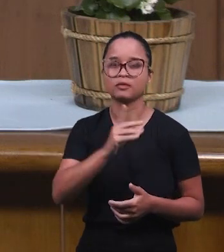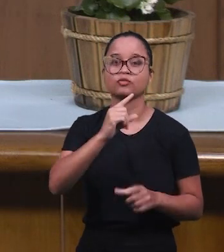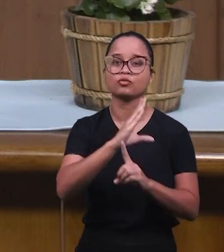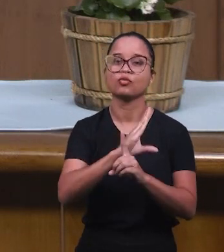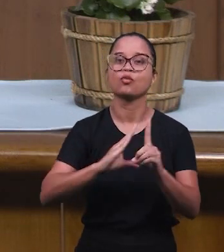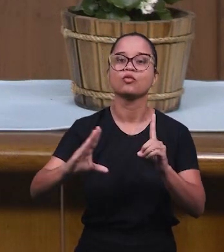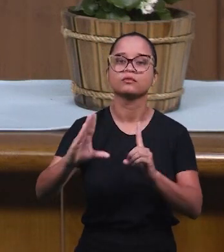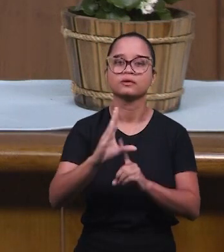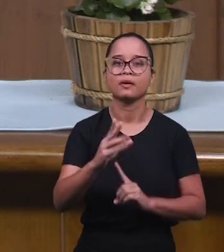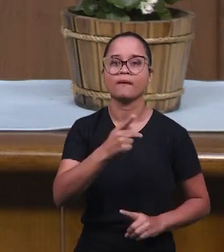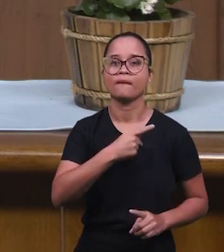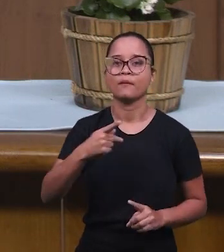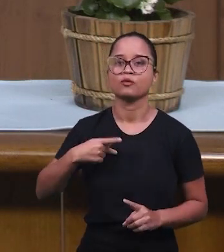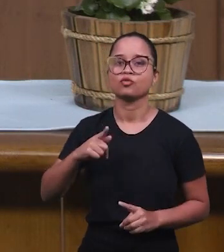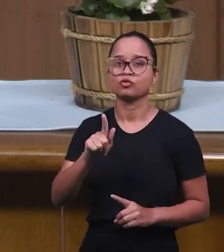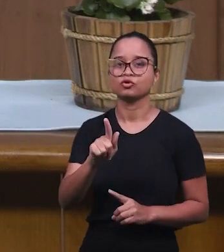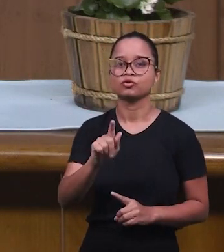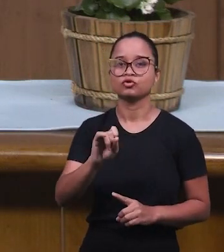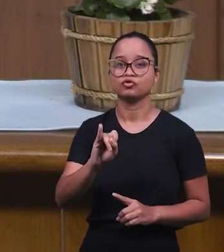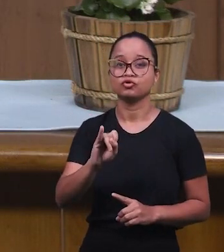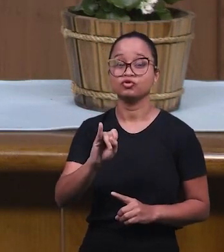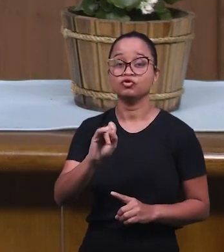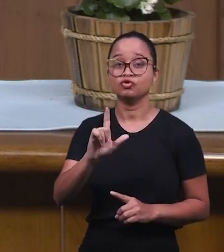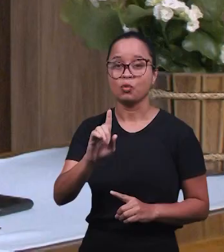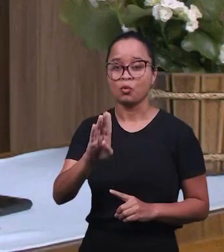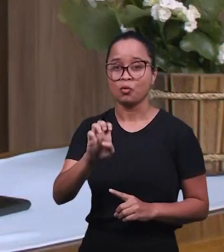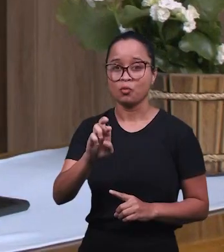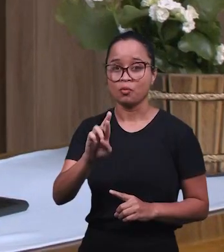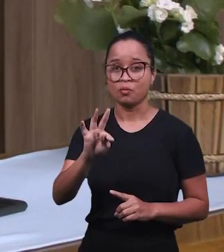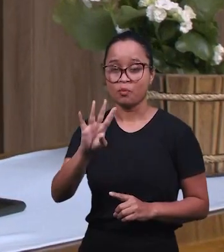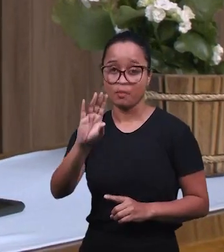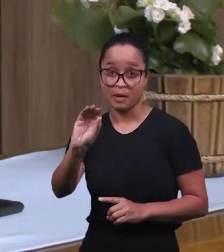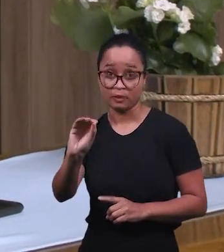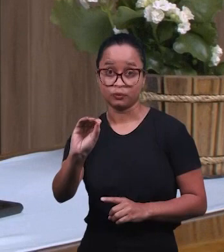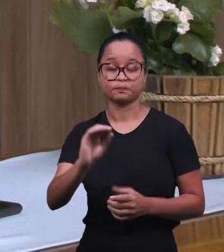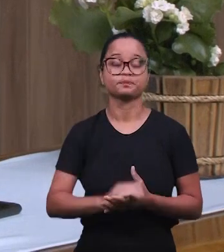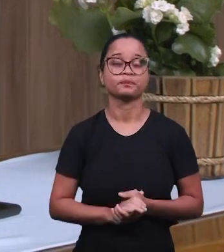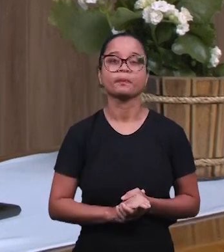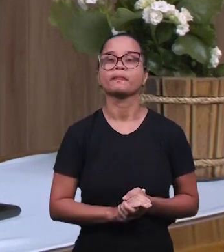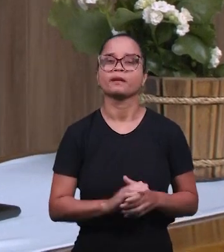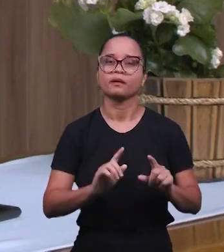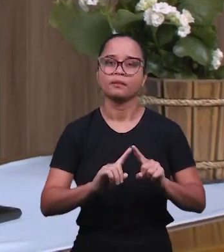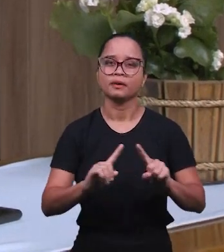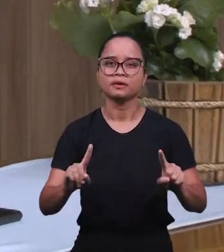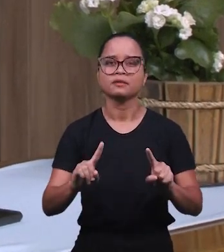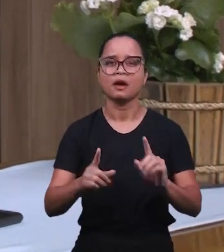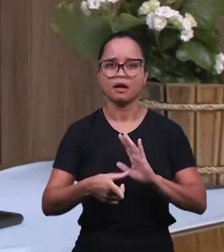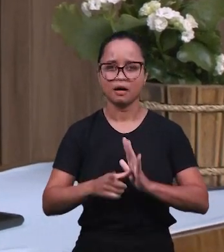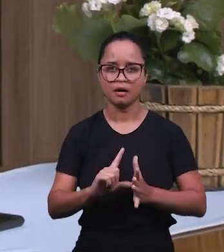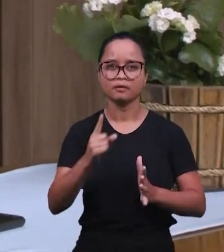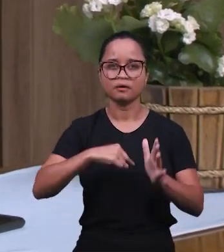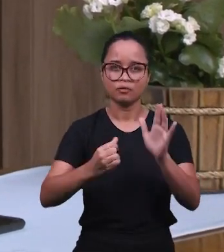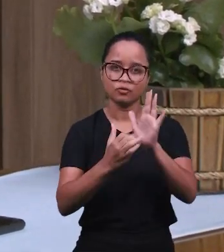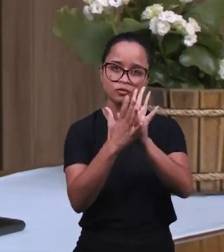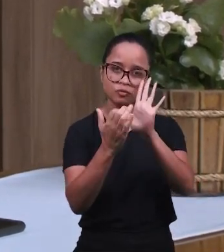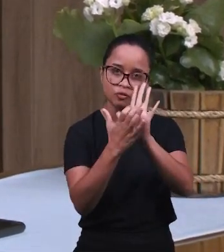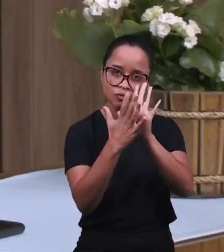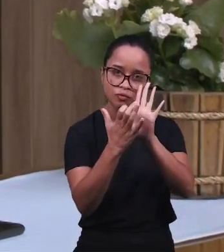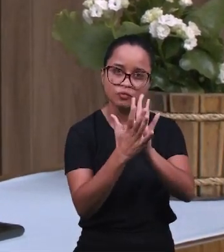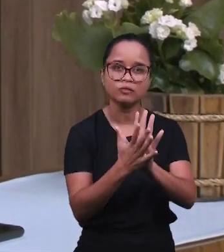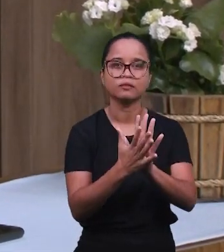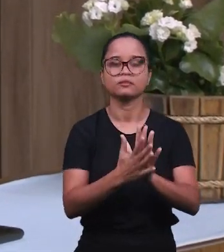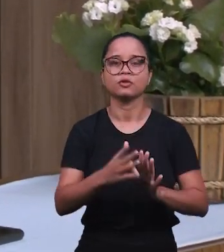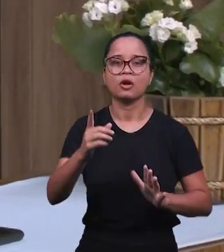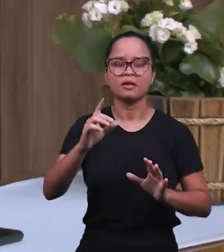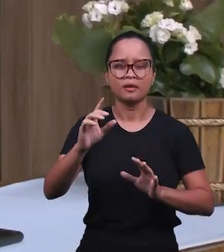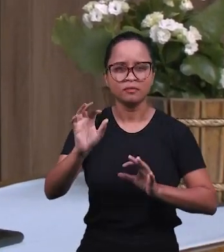Essa mensagem será trazida pelo pastor Gilberto Ferreira. Nós vamos ainda cantar um hino, cantar um louvor enquanto nos preparamos, e o pastor